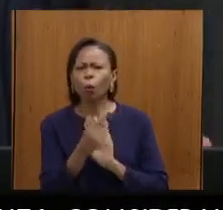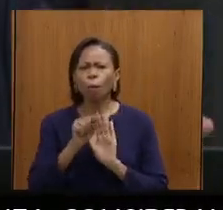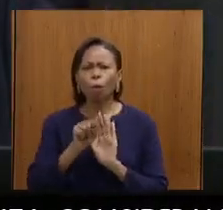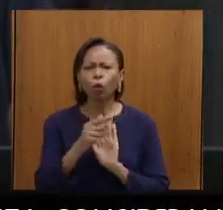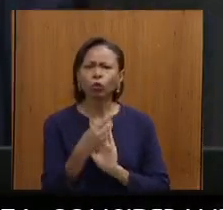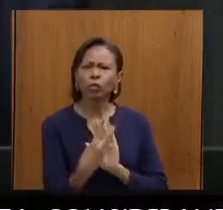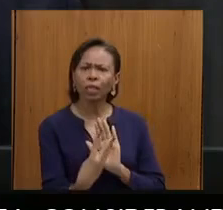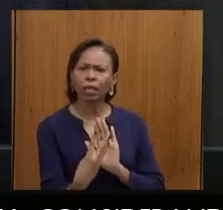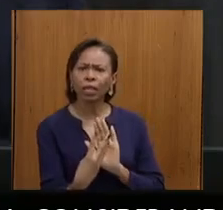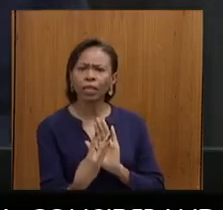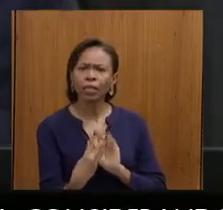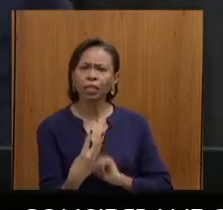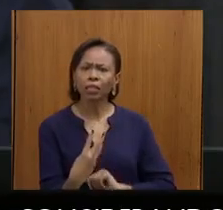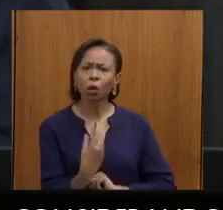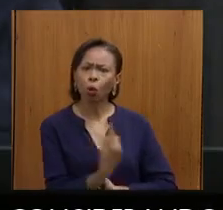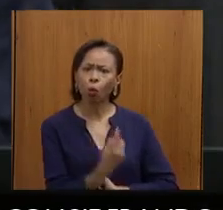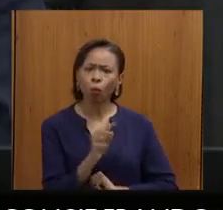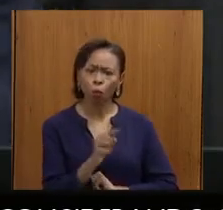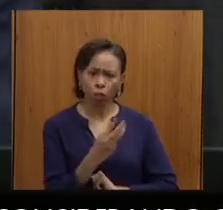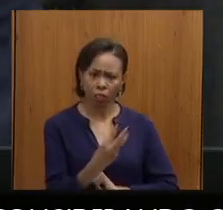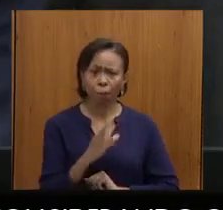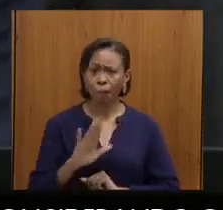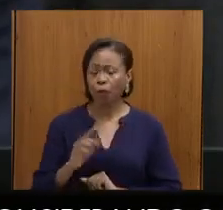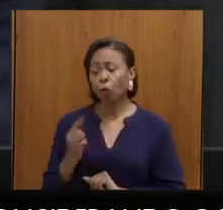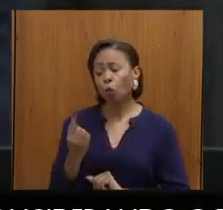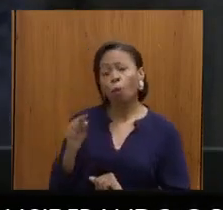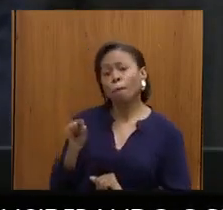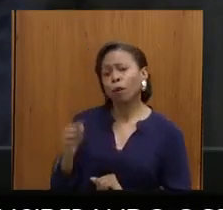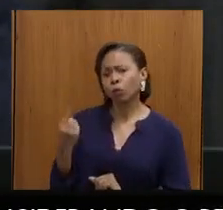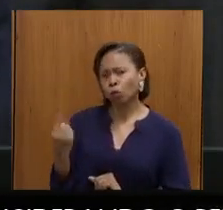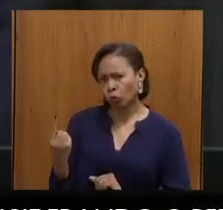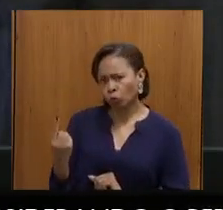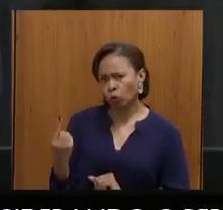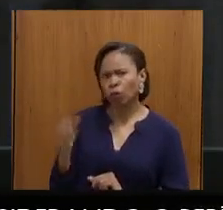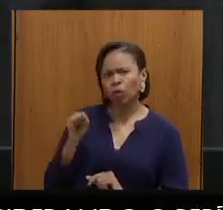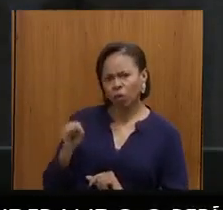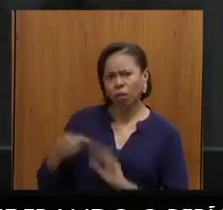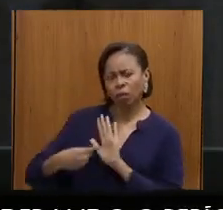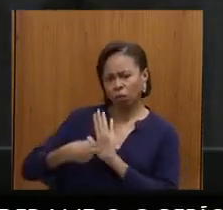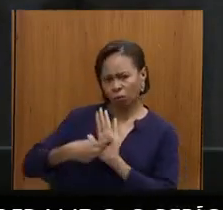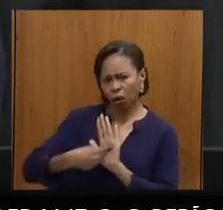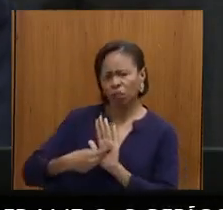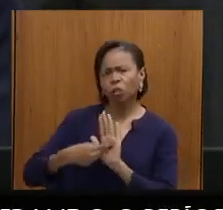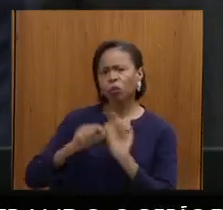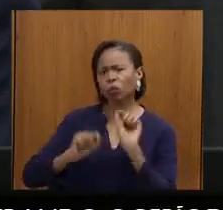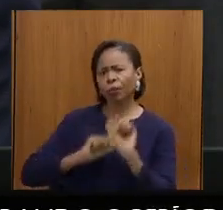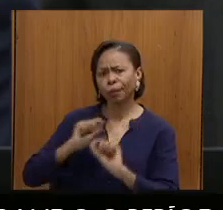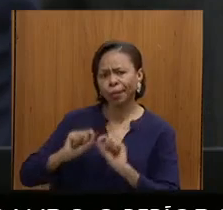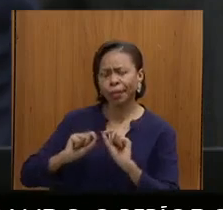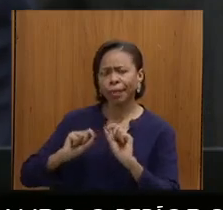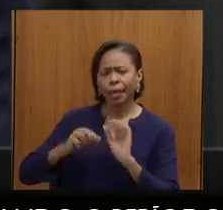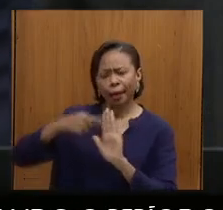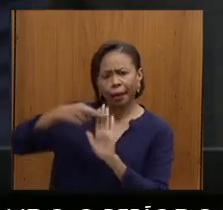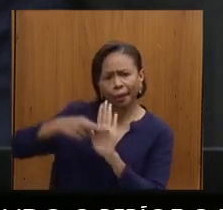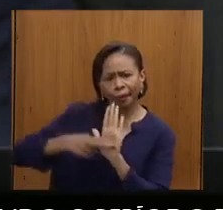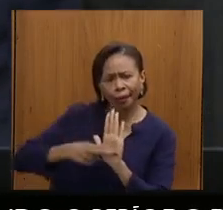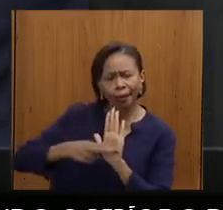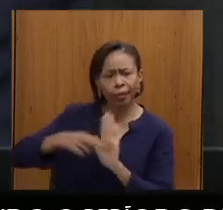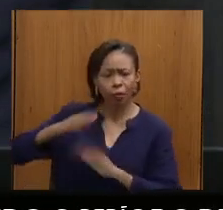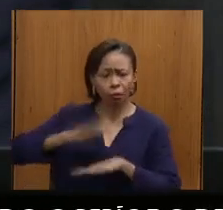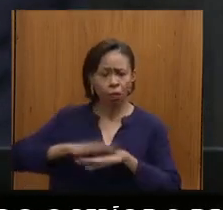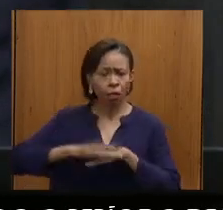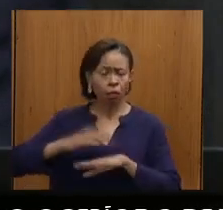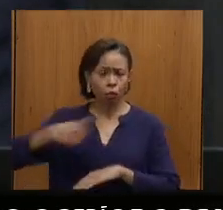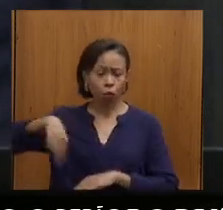.1, o que está lá, nós respeitamos, estabelecemos limites para nós mesmos e gostaríamos de